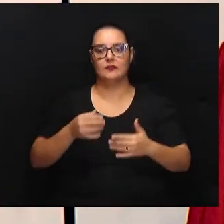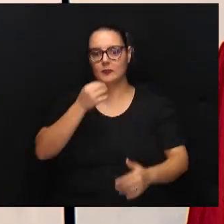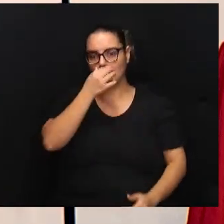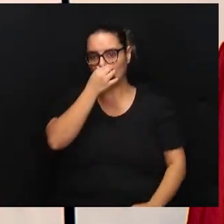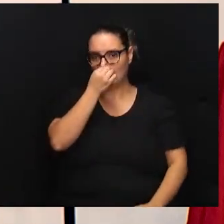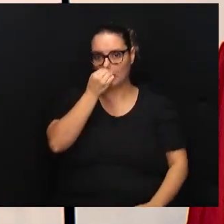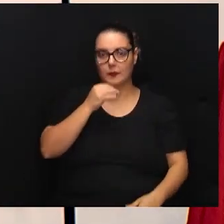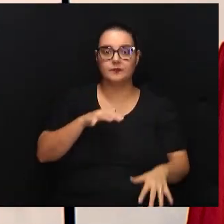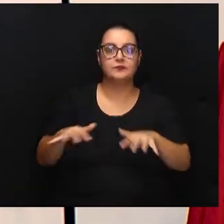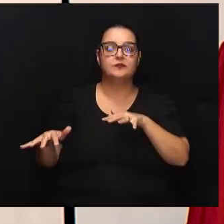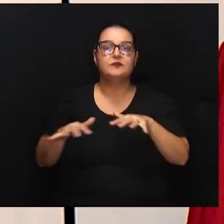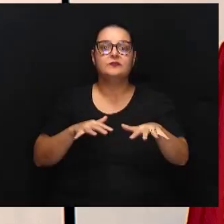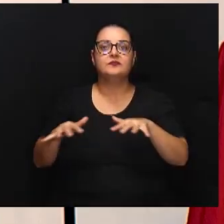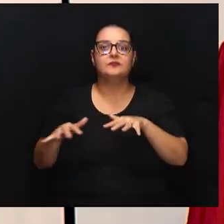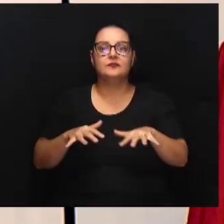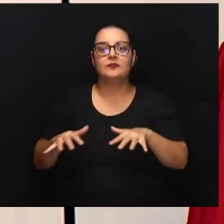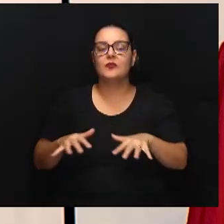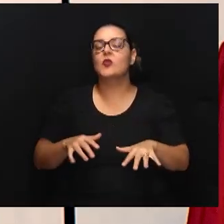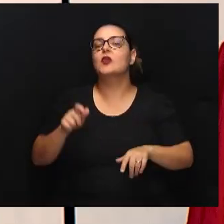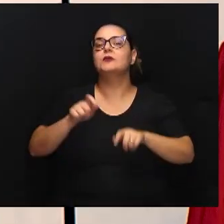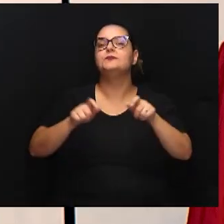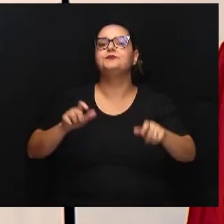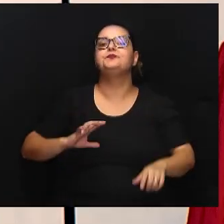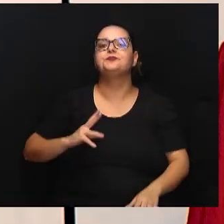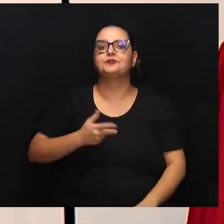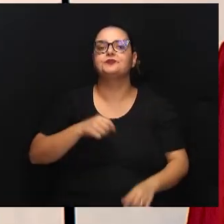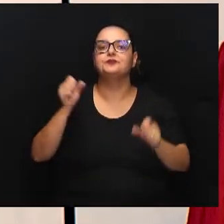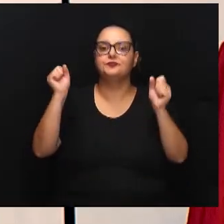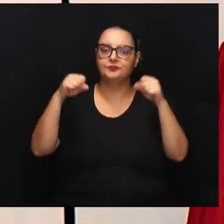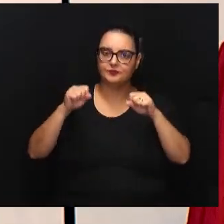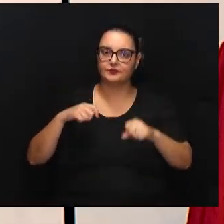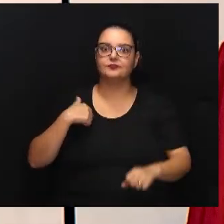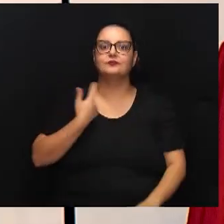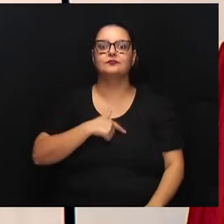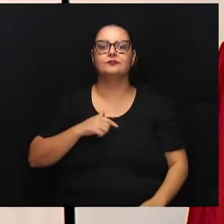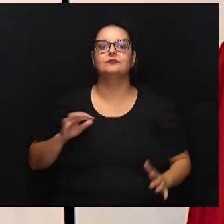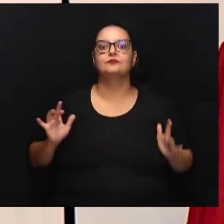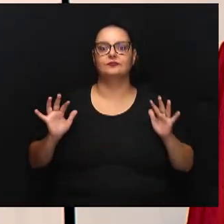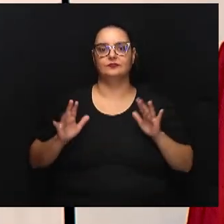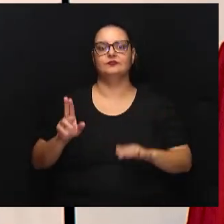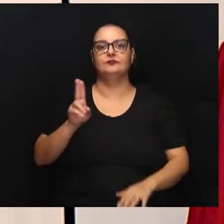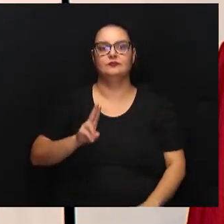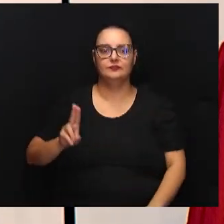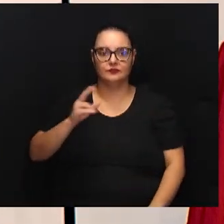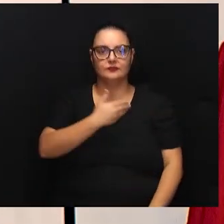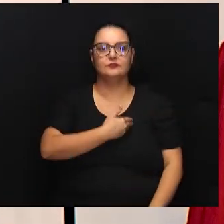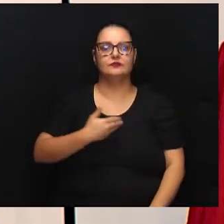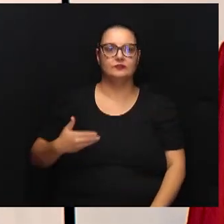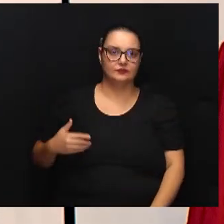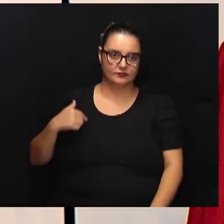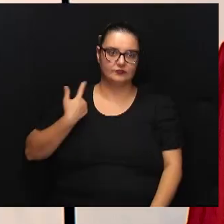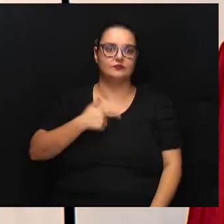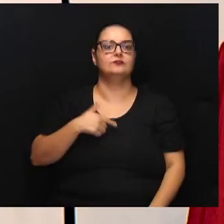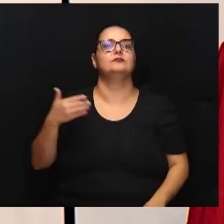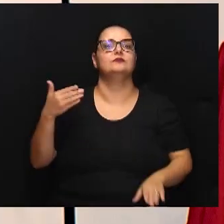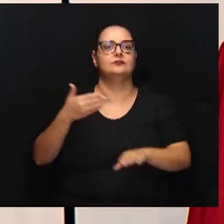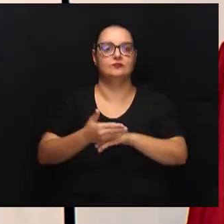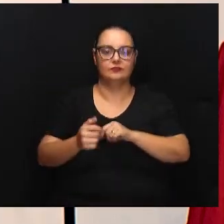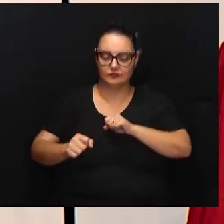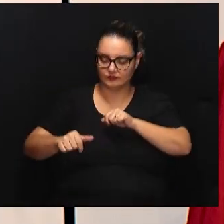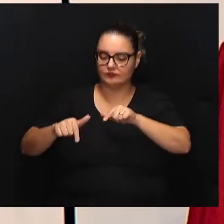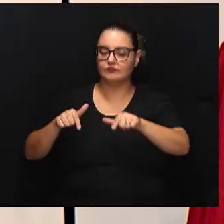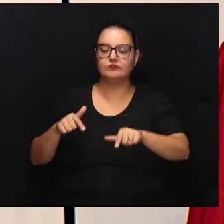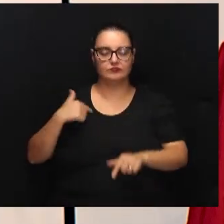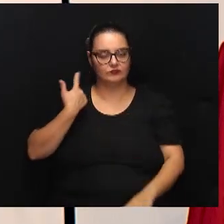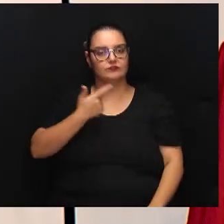trans, sim, a gente vai ocupar a universidade pública, nós iremos nos formar e nós estaremos aí do meu, do seu,